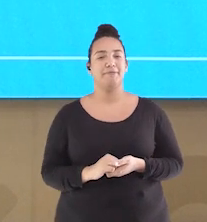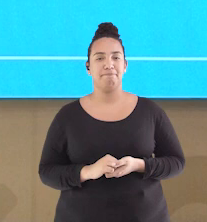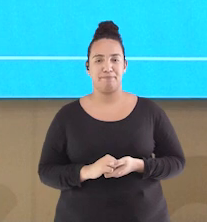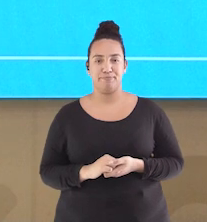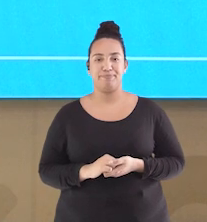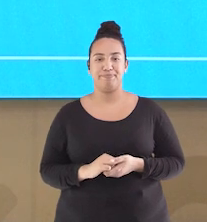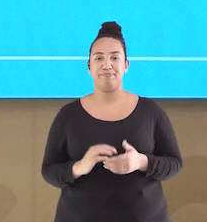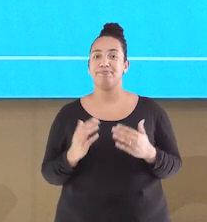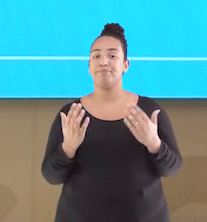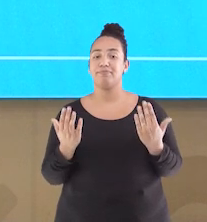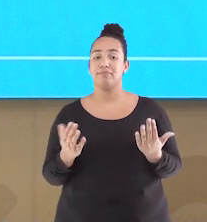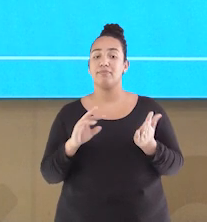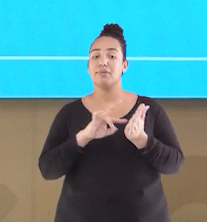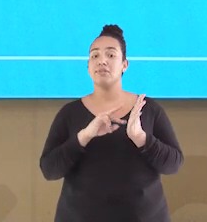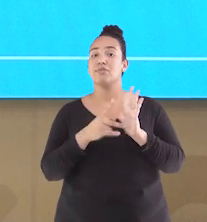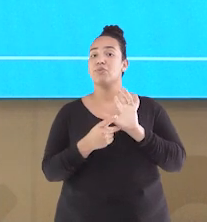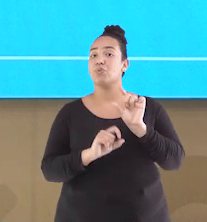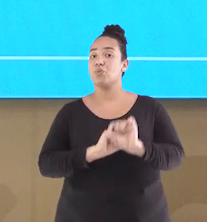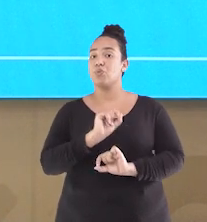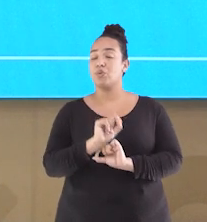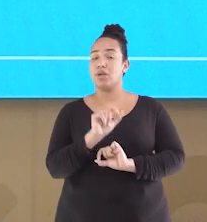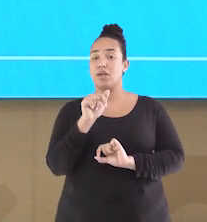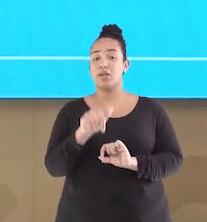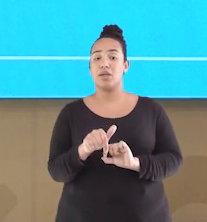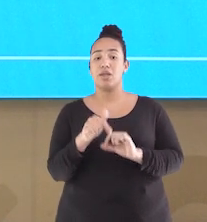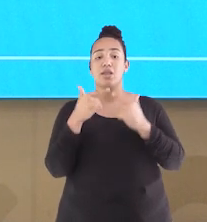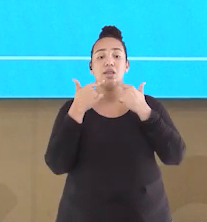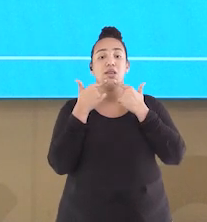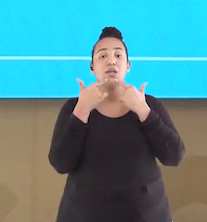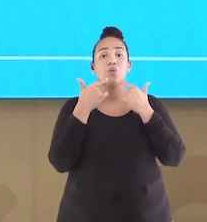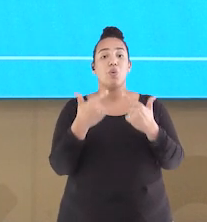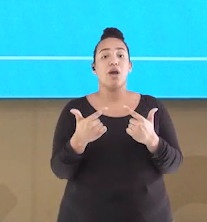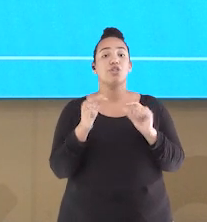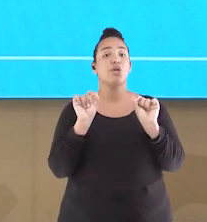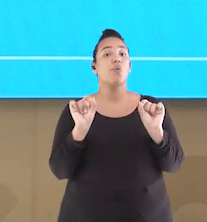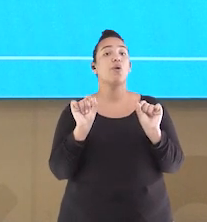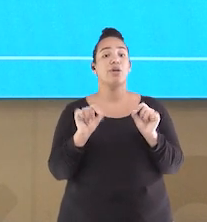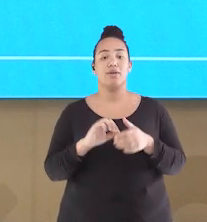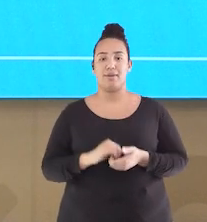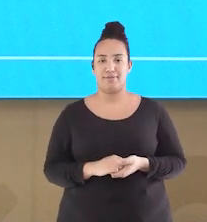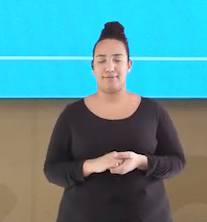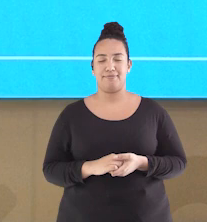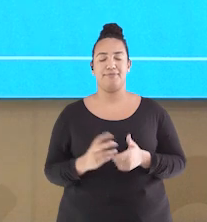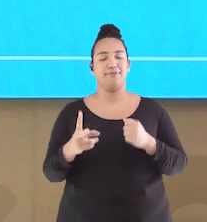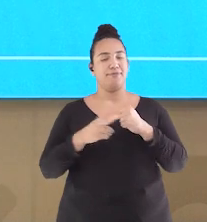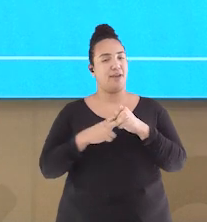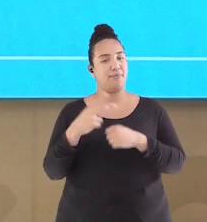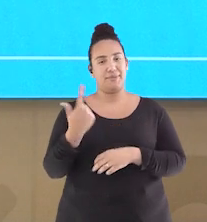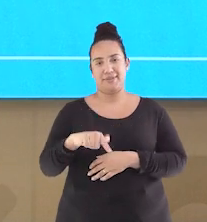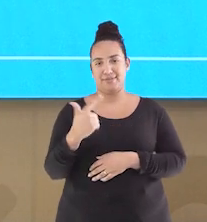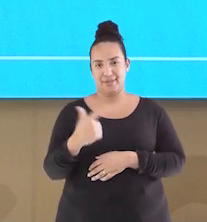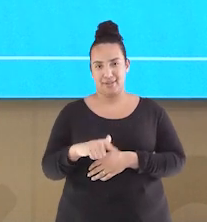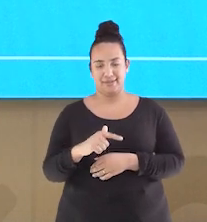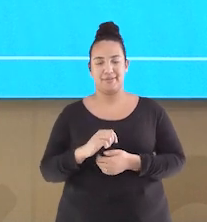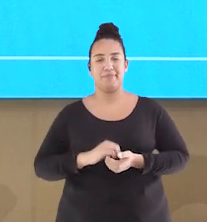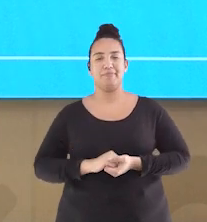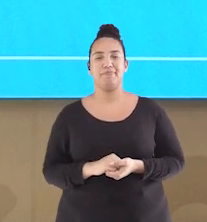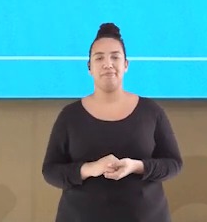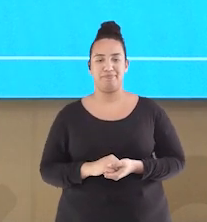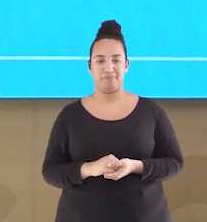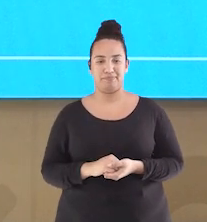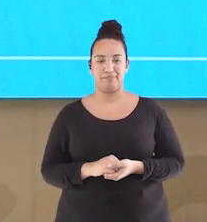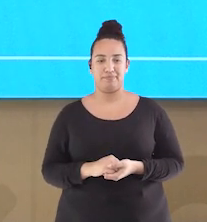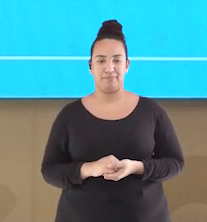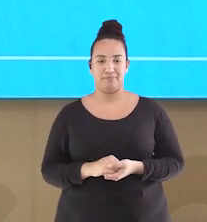Então, podemos dizer que o tipo de linguagem que o semáforo transmite é uma linguagem não verbal.